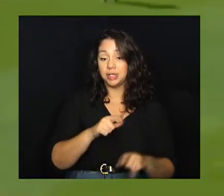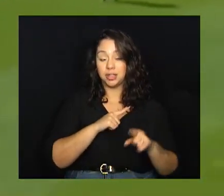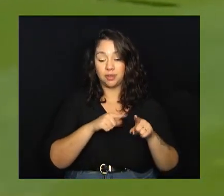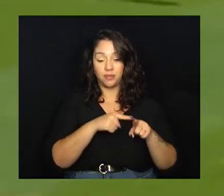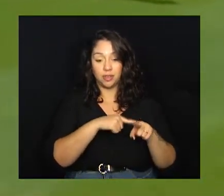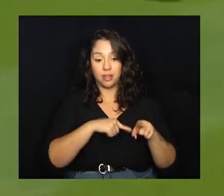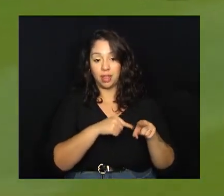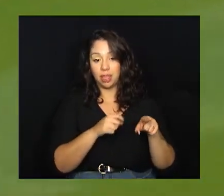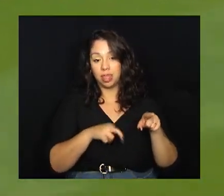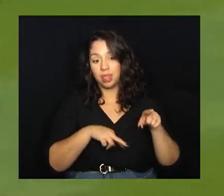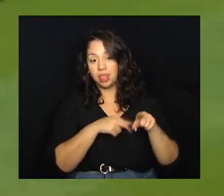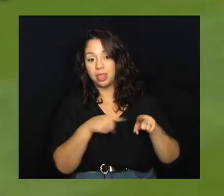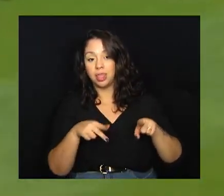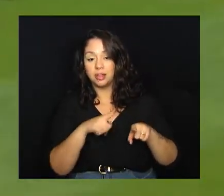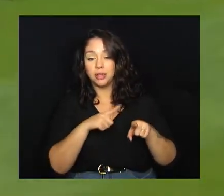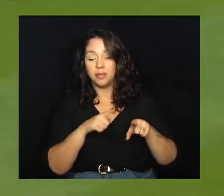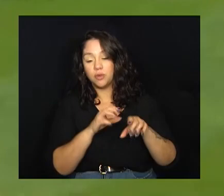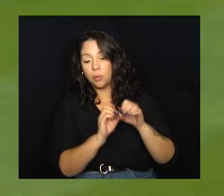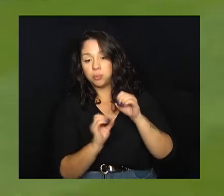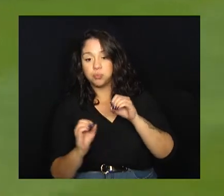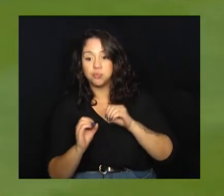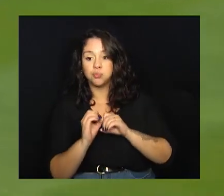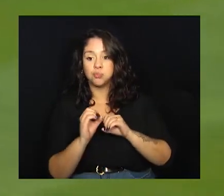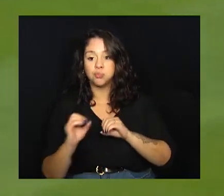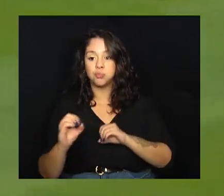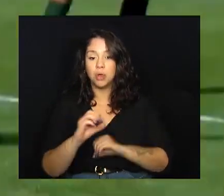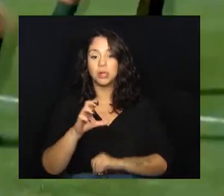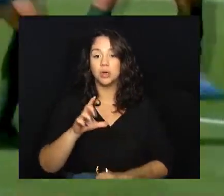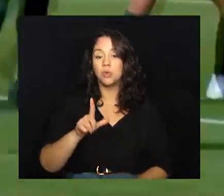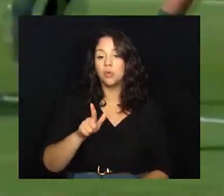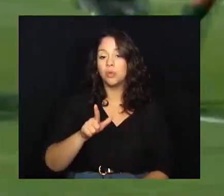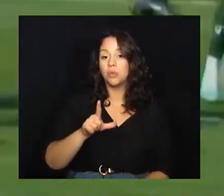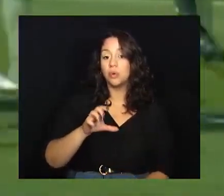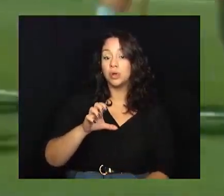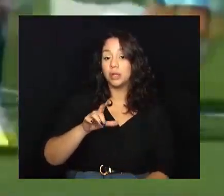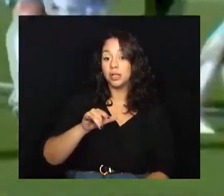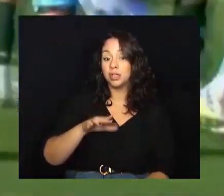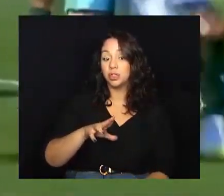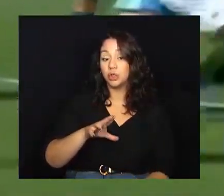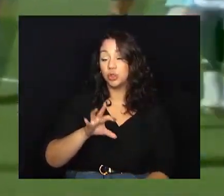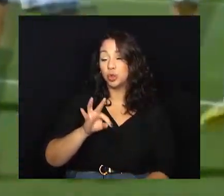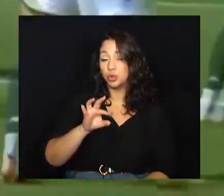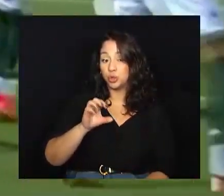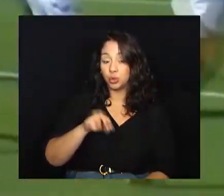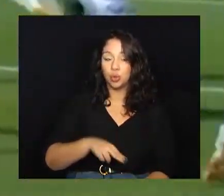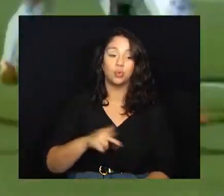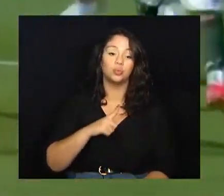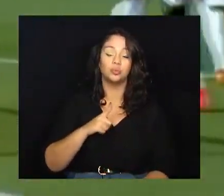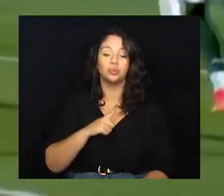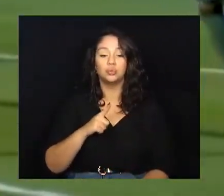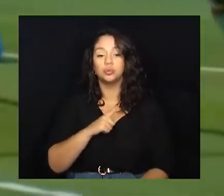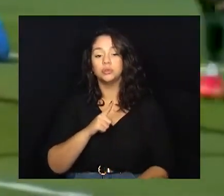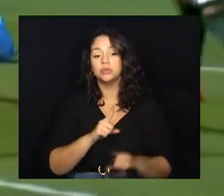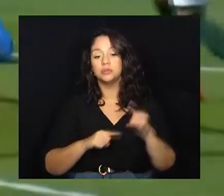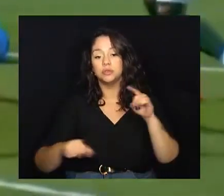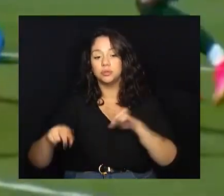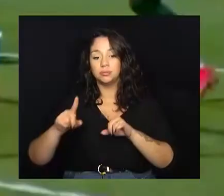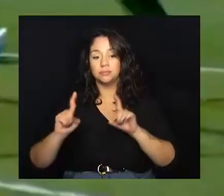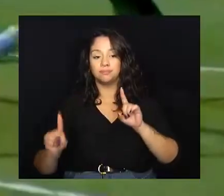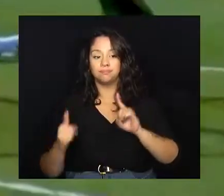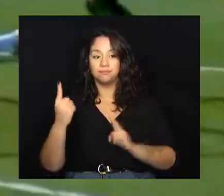bola desviou no meio do caminho e Clinton na segunda trave desviou para deixar tudo igual